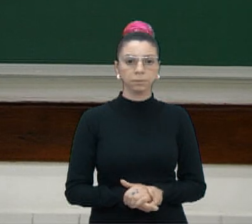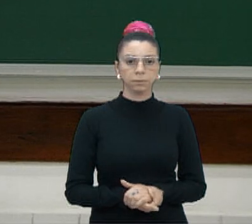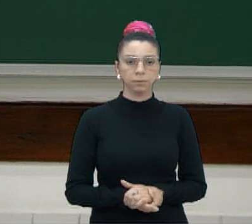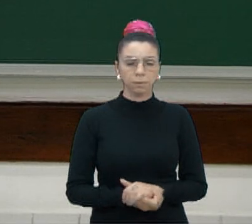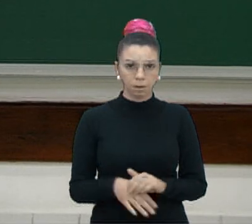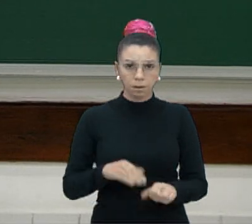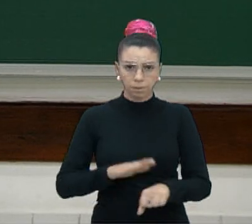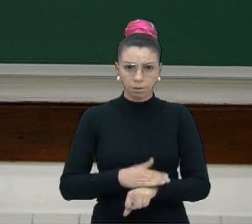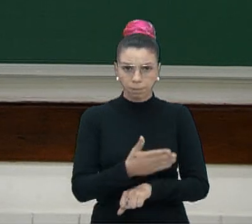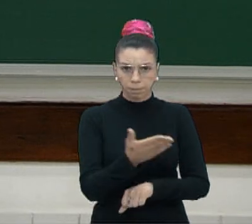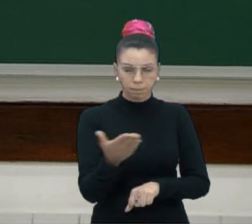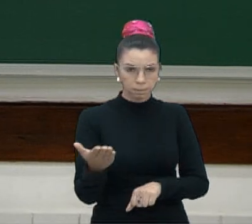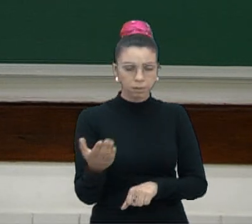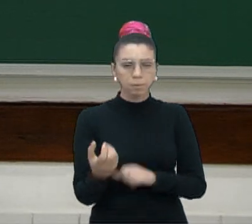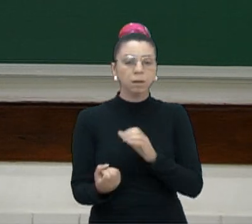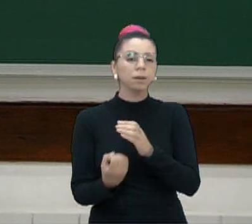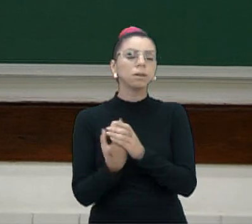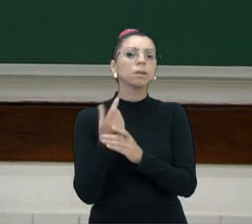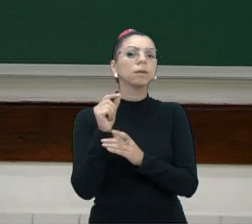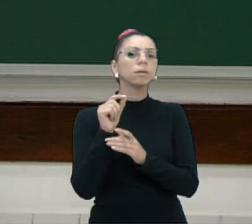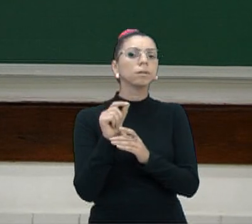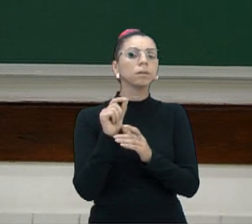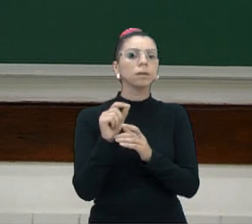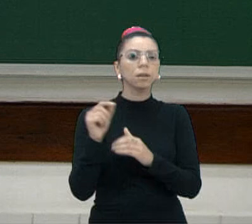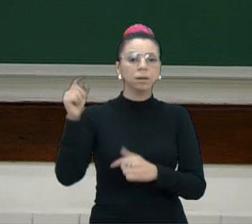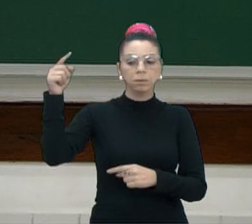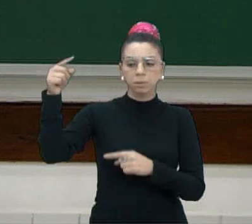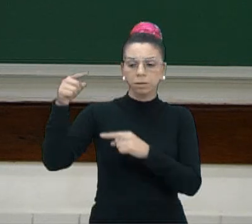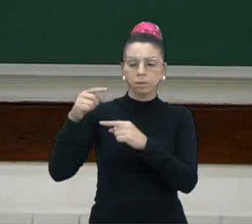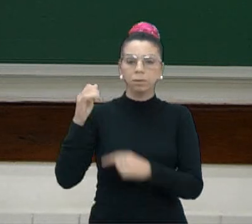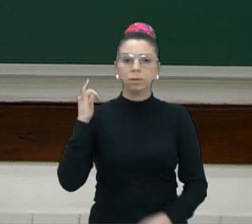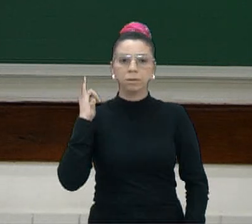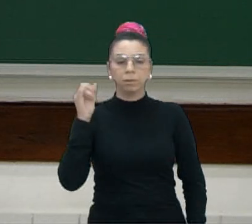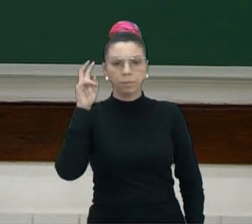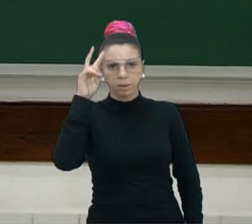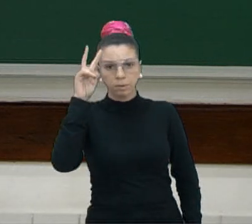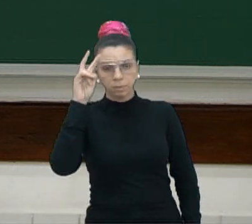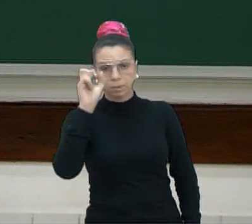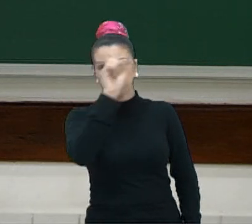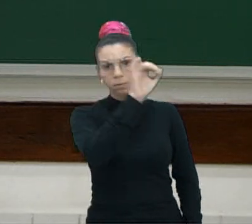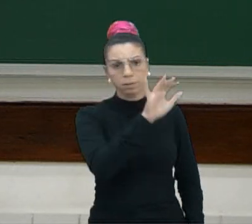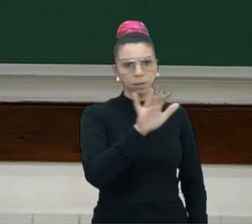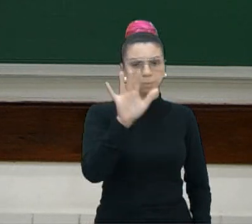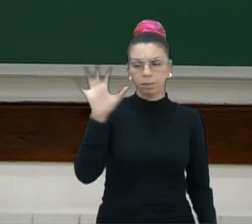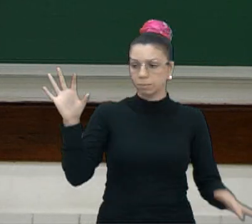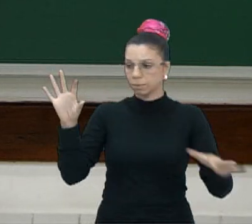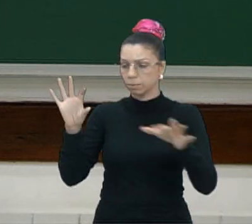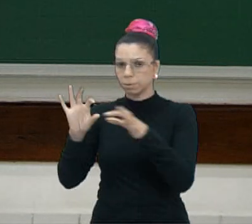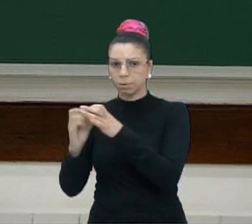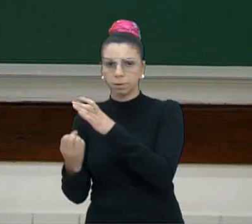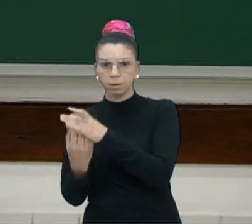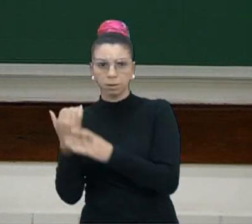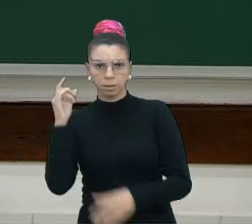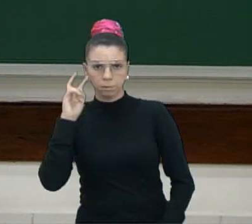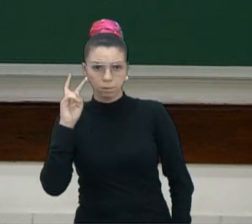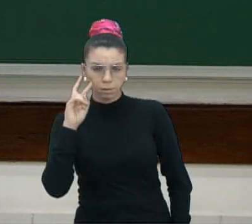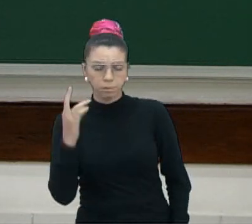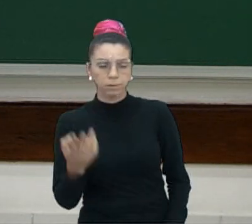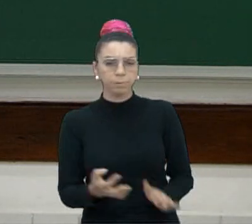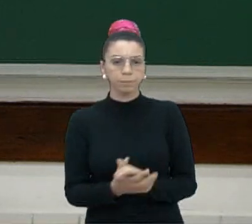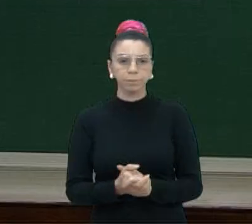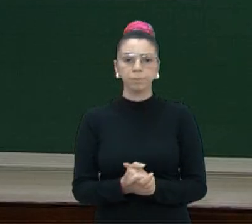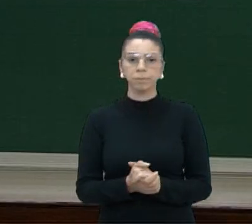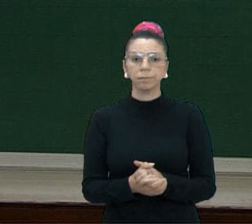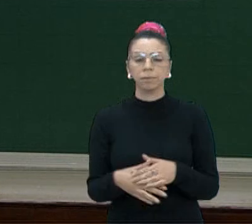Deu tempo para vocês criarem uma narrativa com aquelas imagens que nós trouxemos aqui para vocês? Olhem só, o que eu